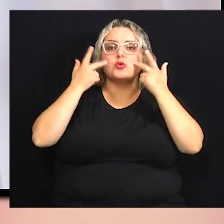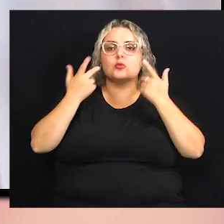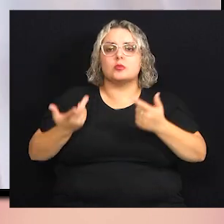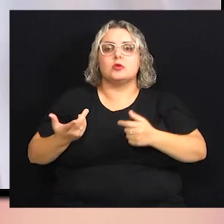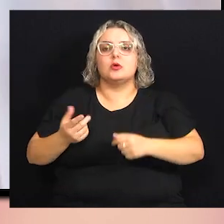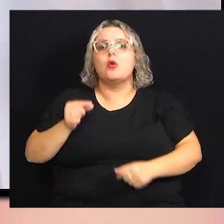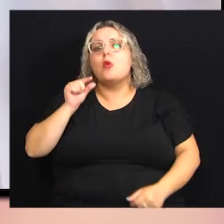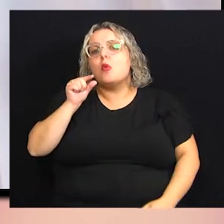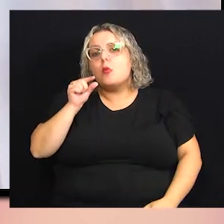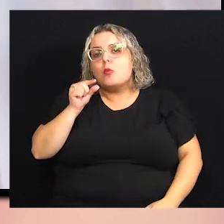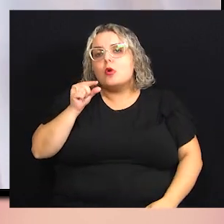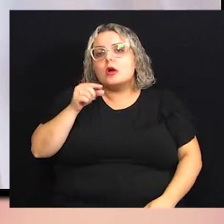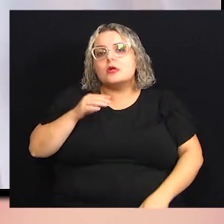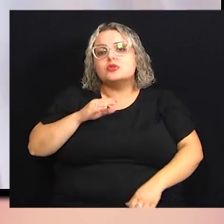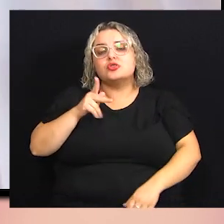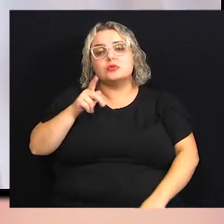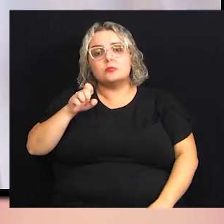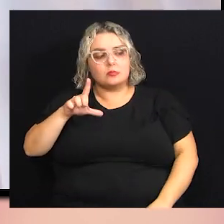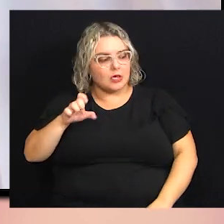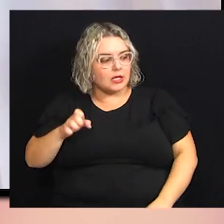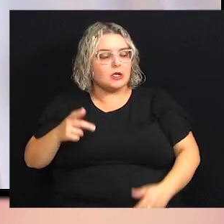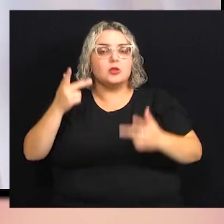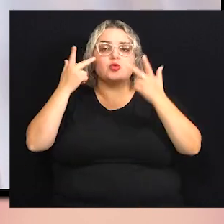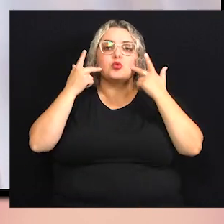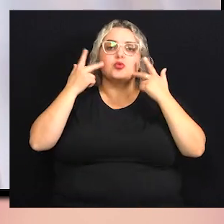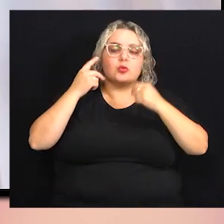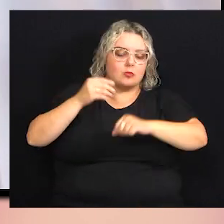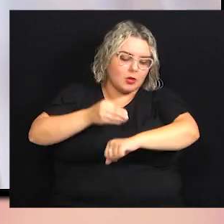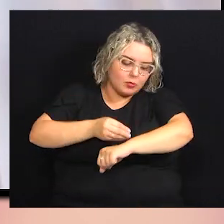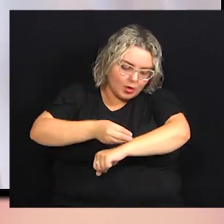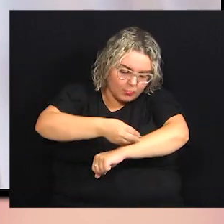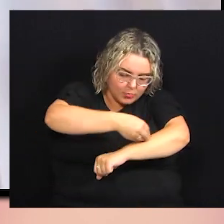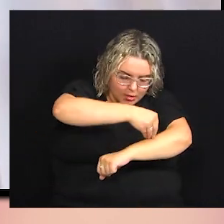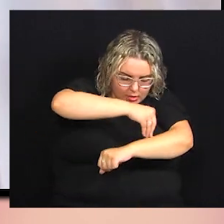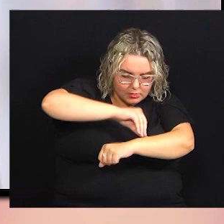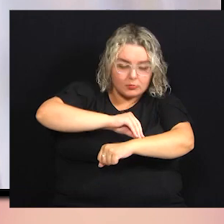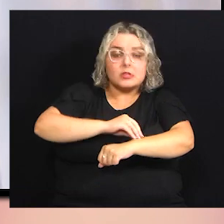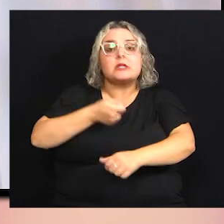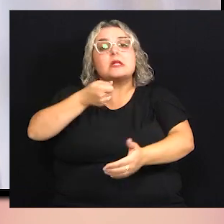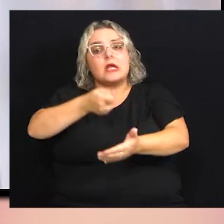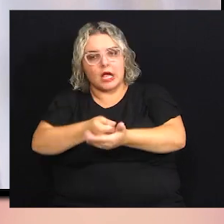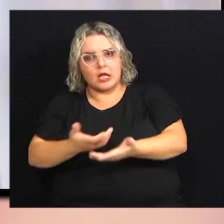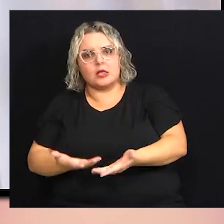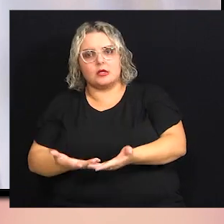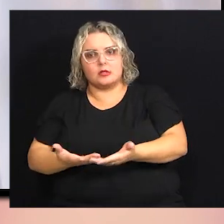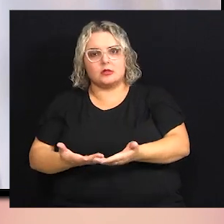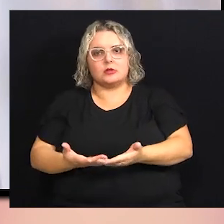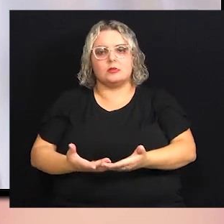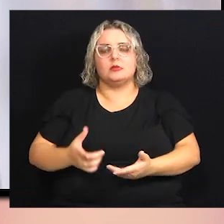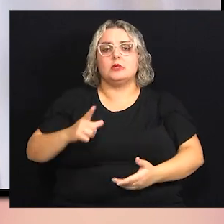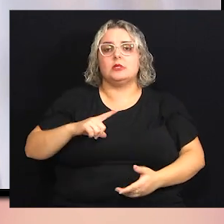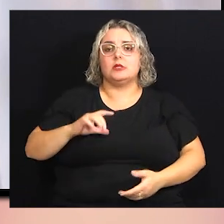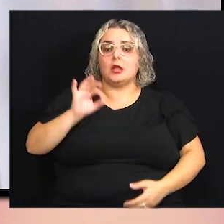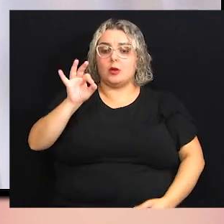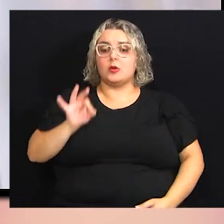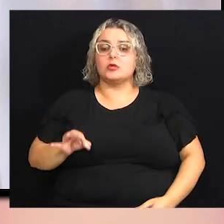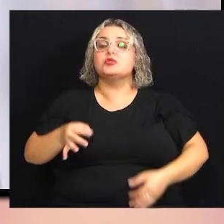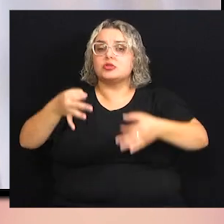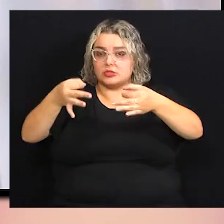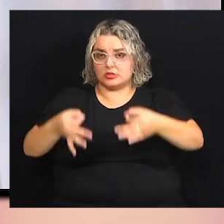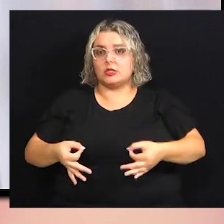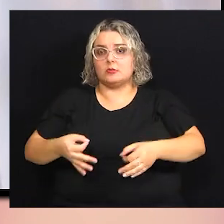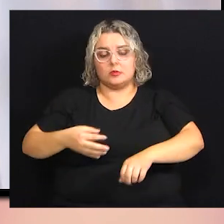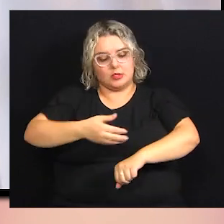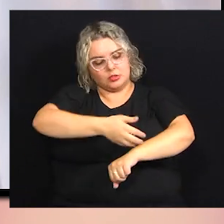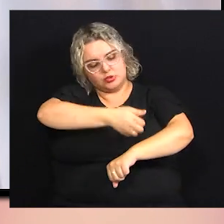geralmente você tem que tirar um pouquinho de pele normal ao redor da lesão para você ter garantido que você tirou a quantidade adequada do tumor,